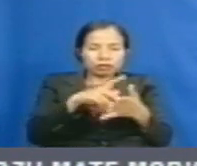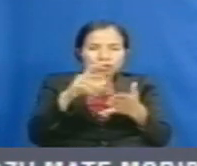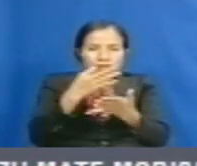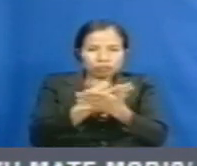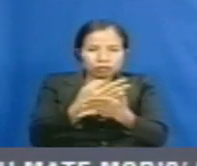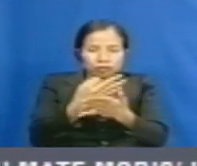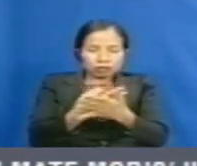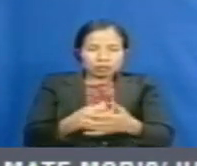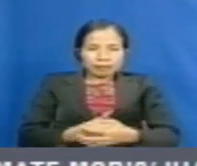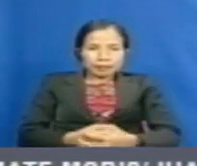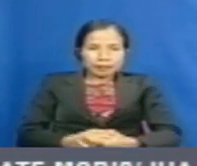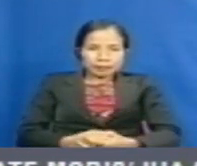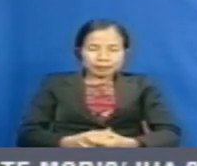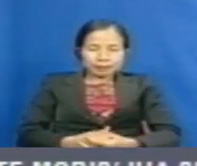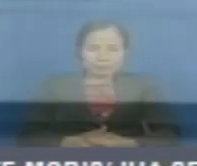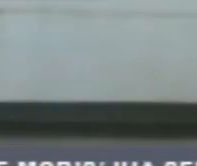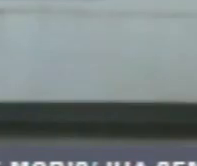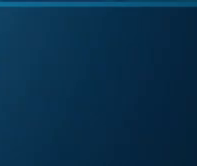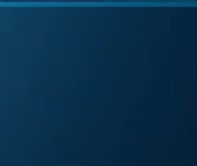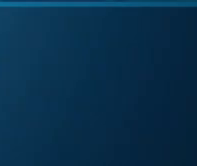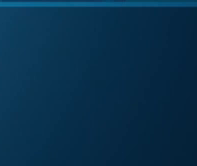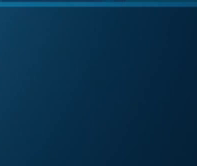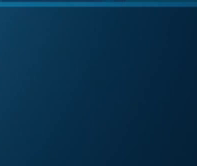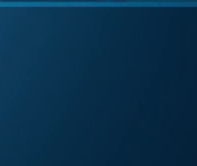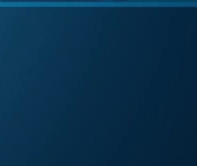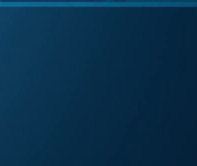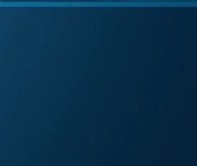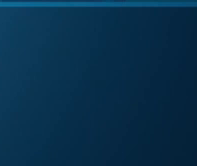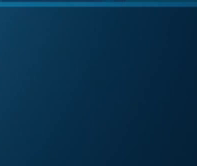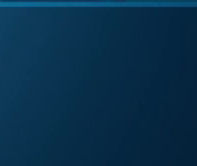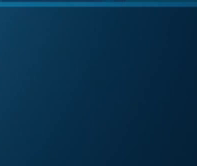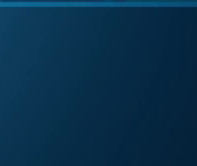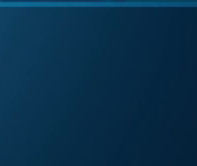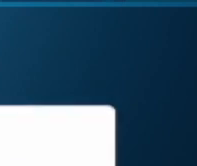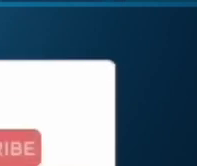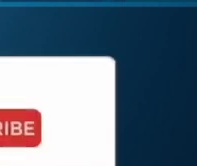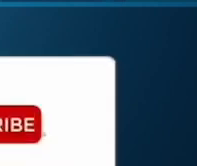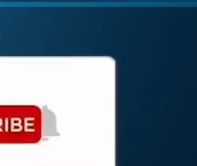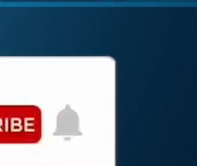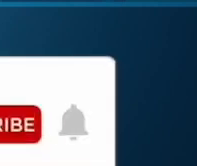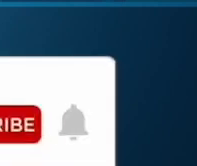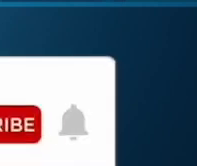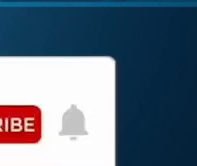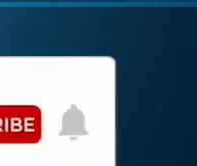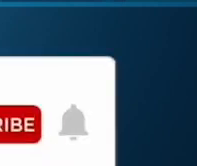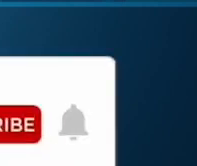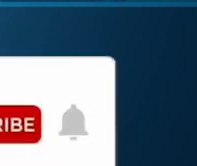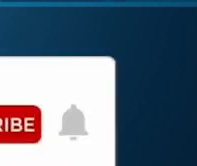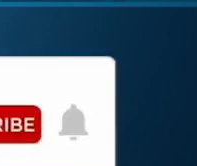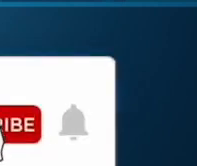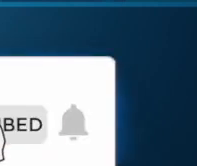pagamento. João da Costa, RTTL. A tu retang informação factuais não atuais, que te